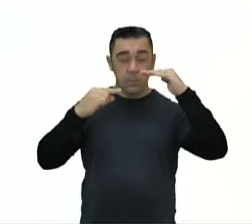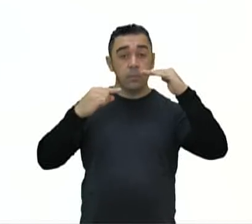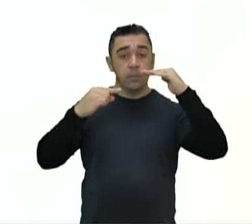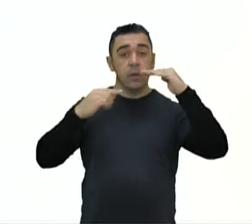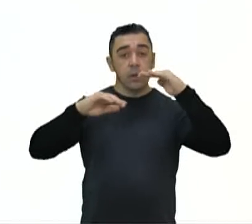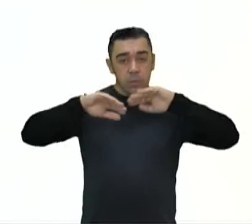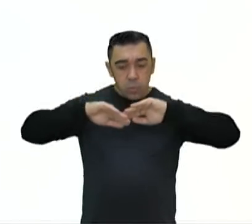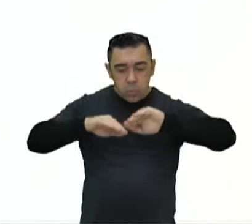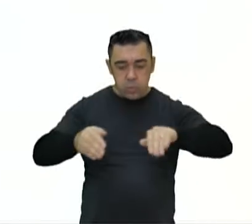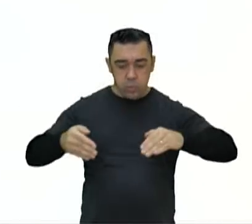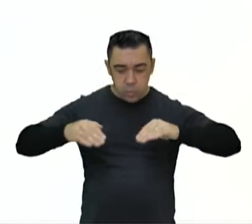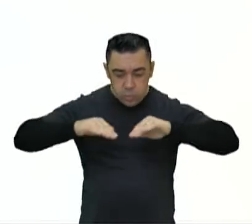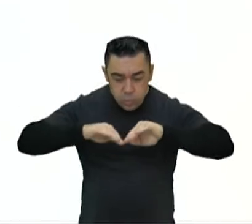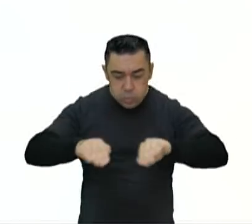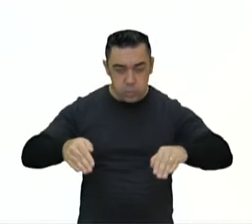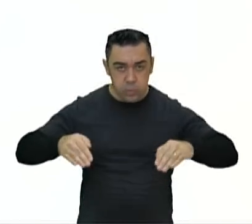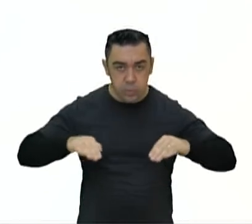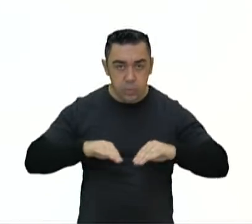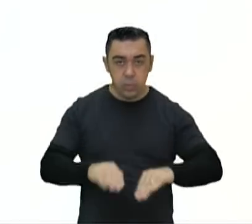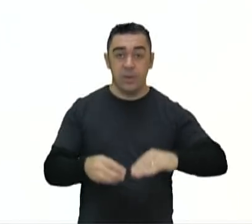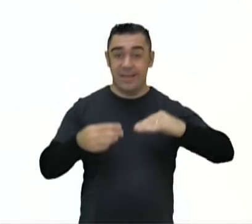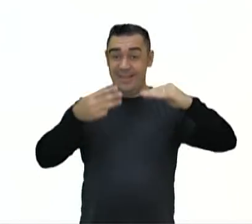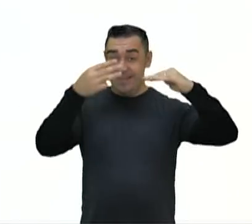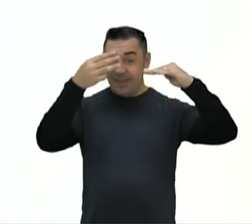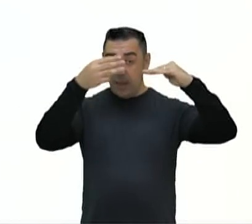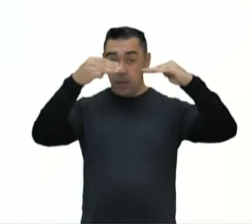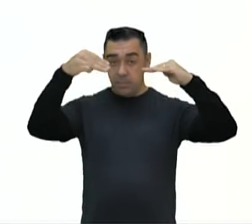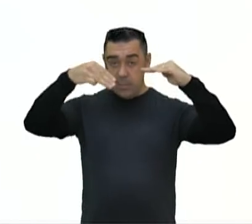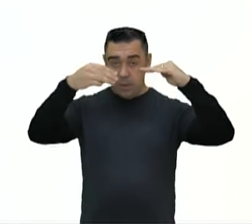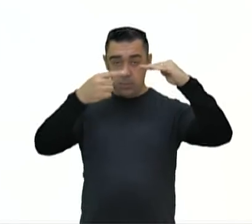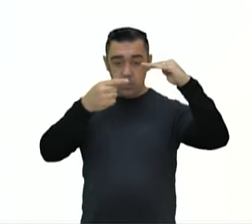nadou mais 3 metros para baixo. Então,